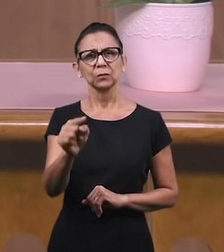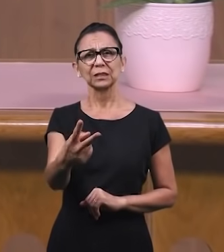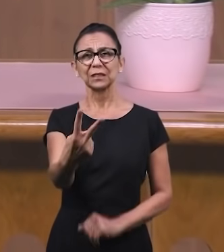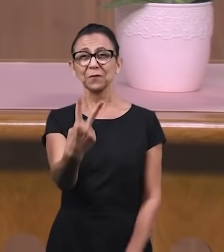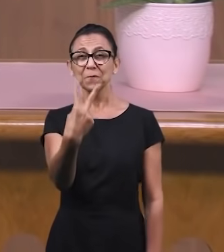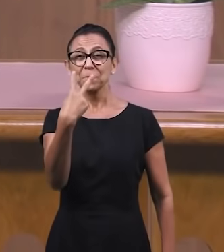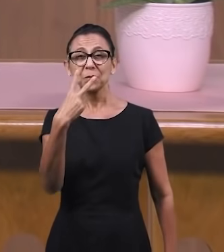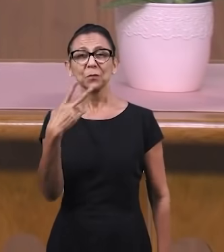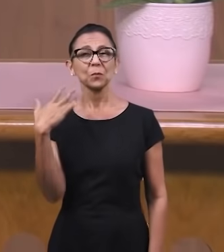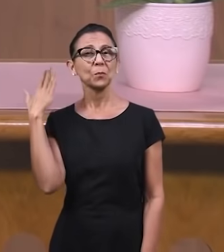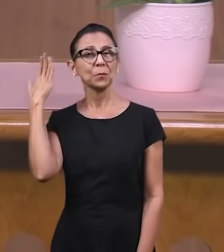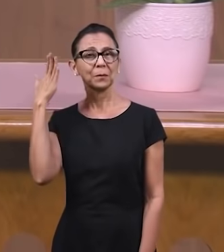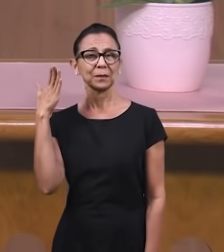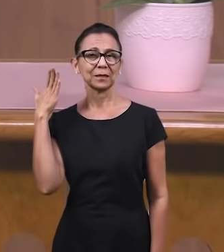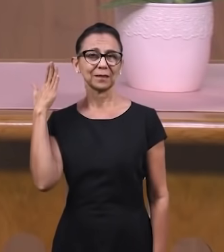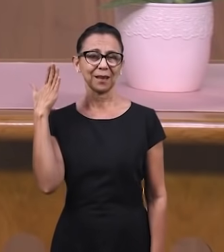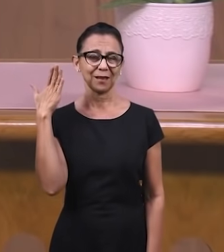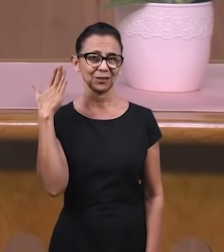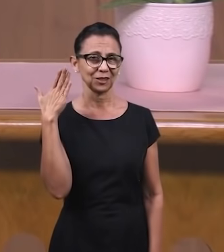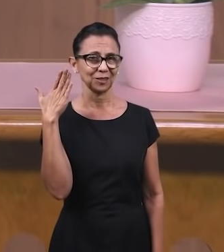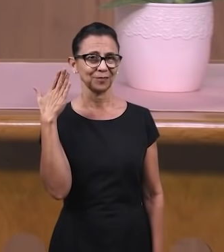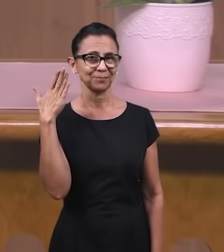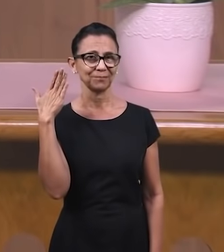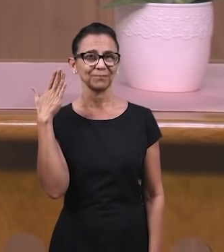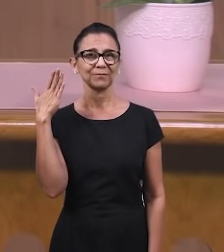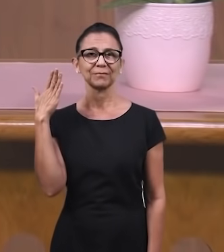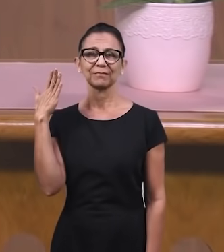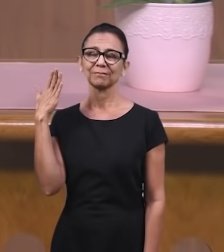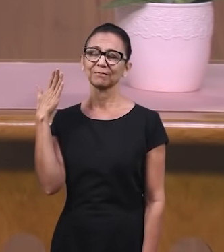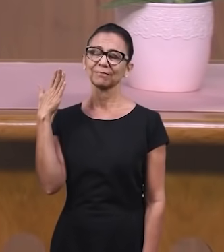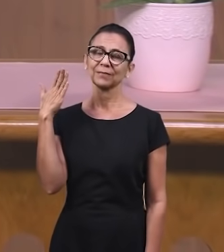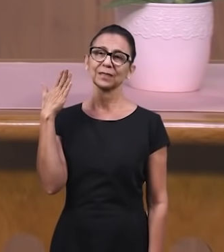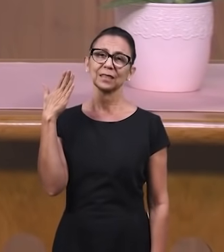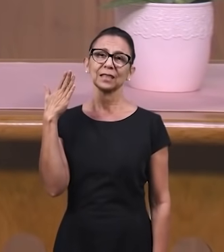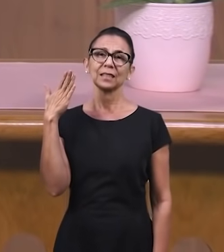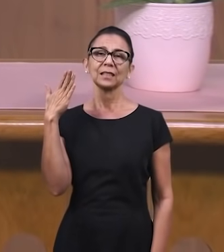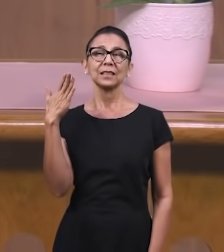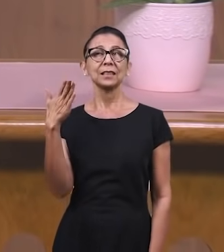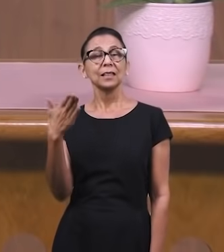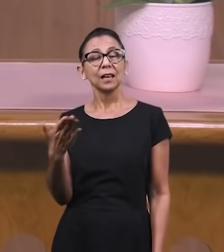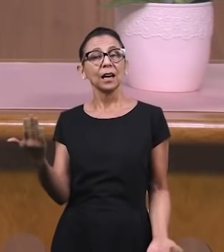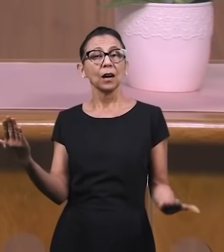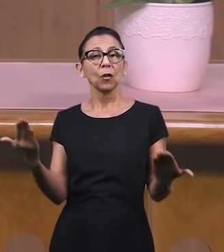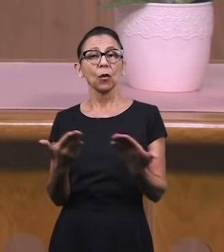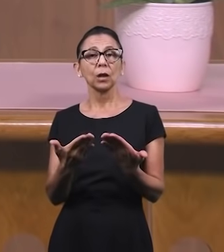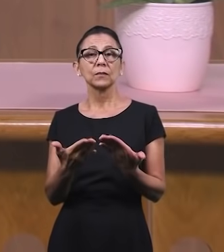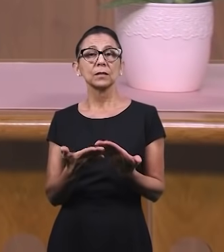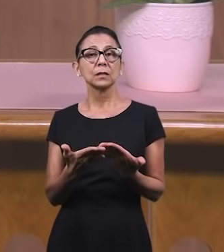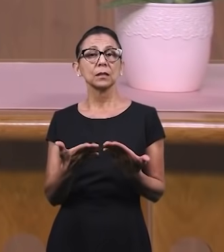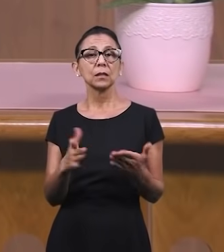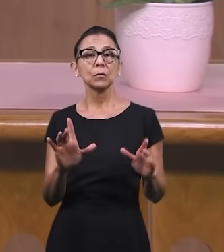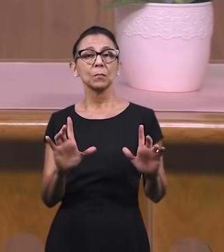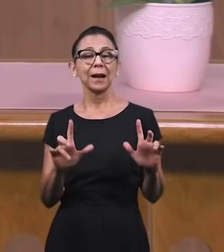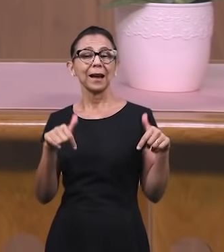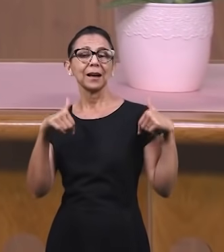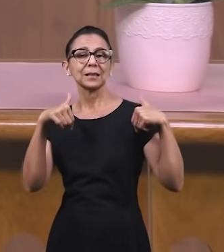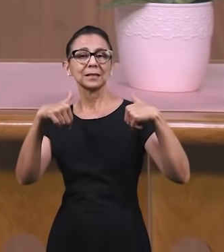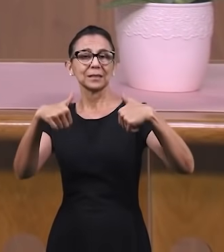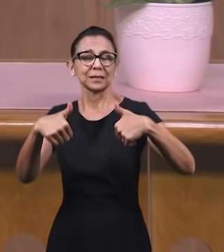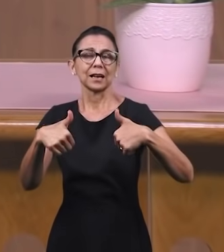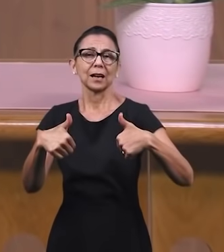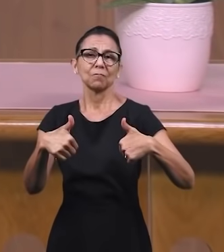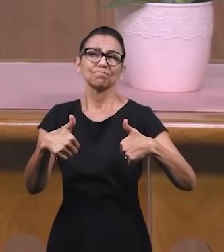uma palavra, você ouviu uma mensagem, e essa mensagem pressupõe uma reação, pressupõe